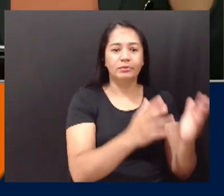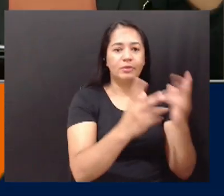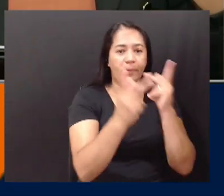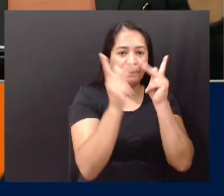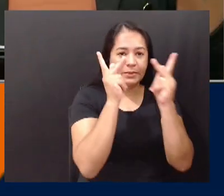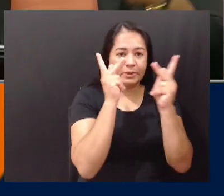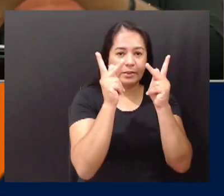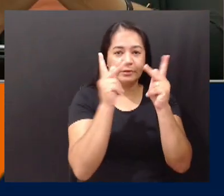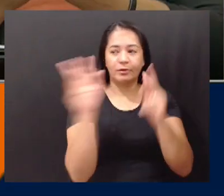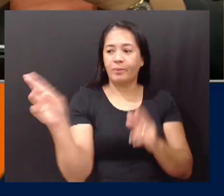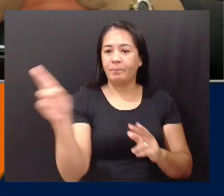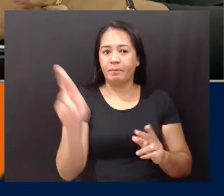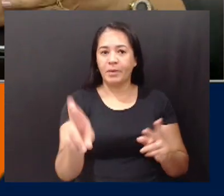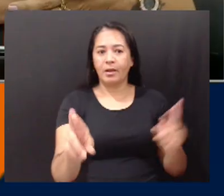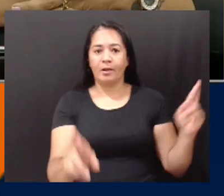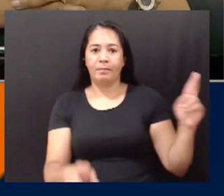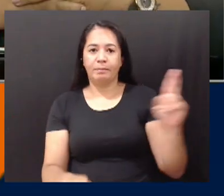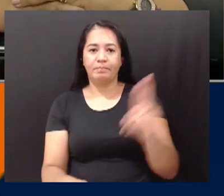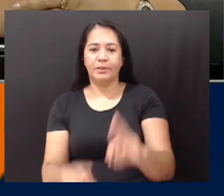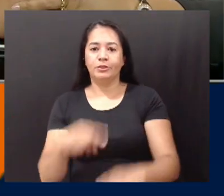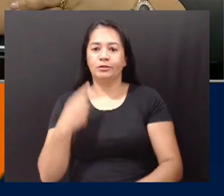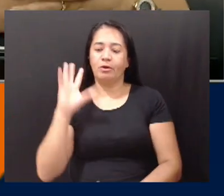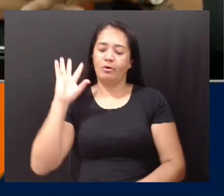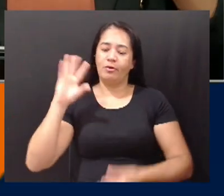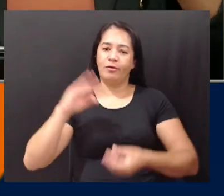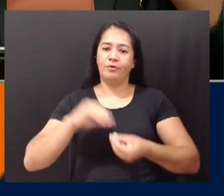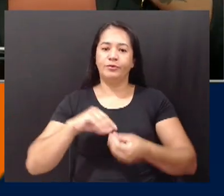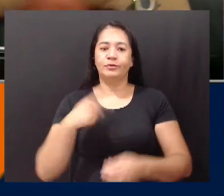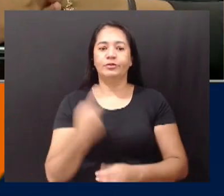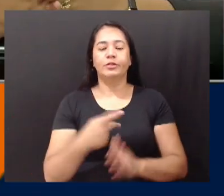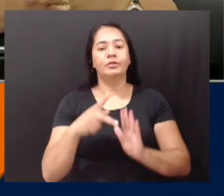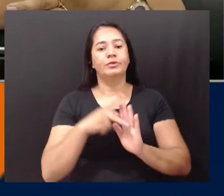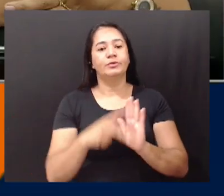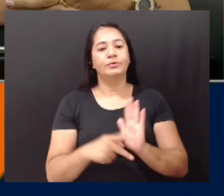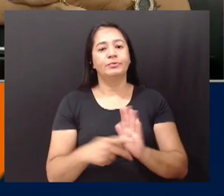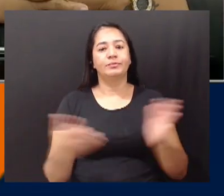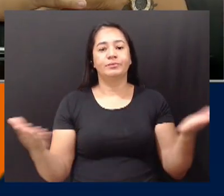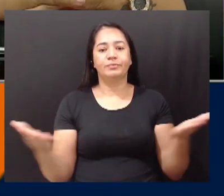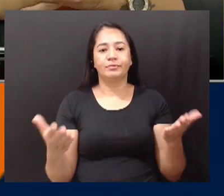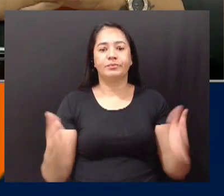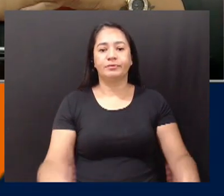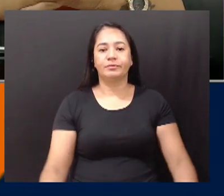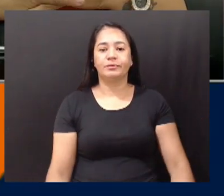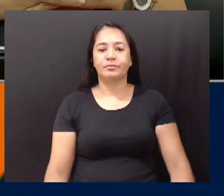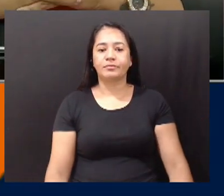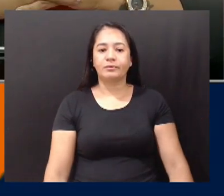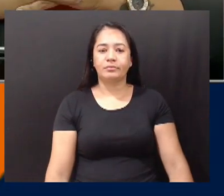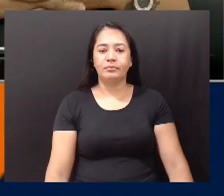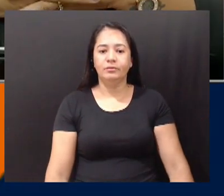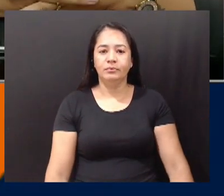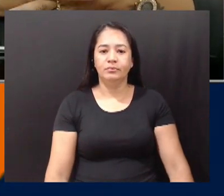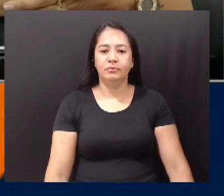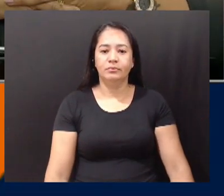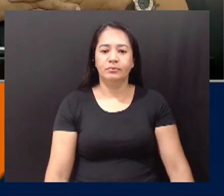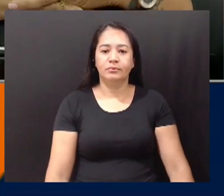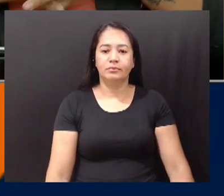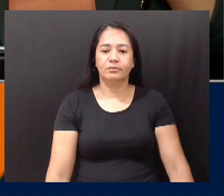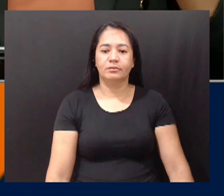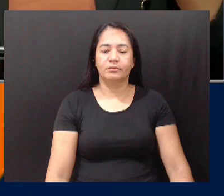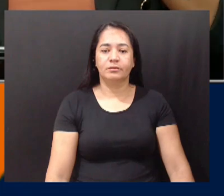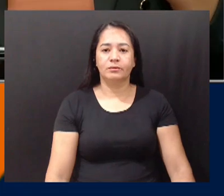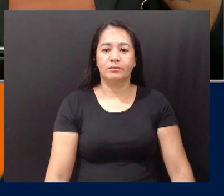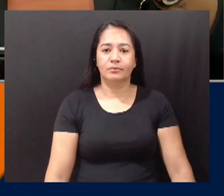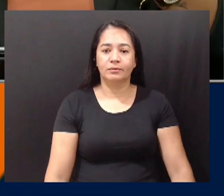psiquiátrico para a gente fechar, então, o nosso programa de hoje. Vamos lá, fique à vontade, por gentileza, Valéria, ajuda a